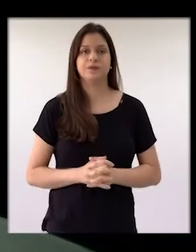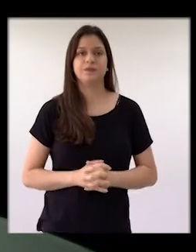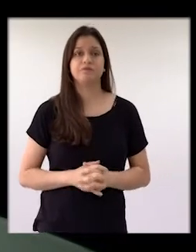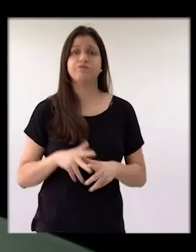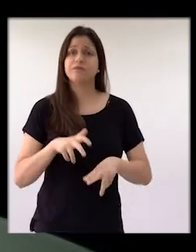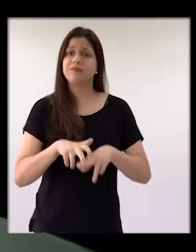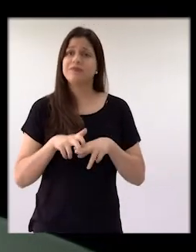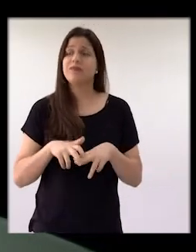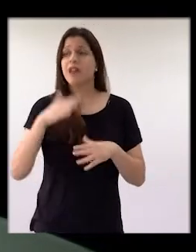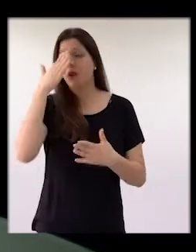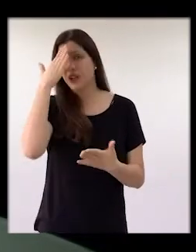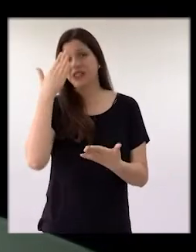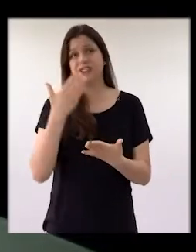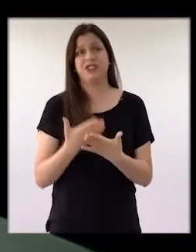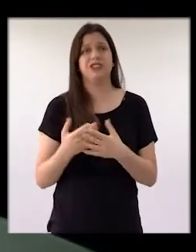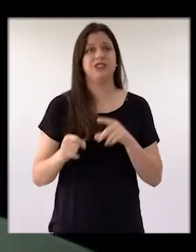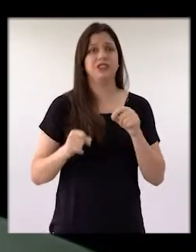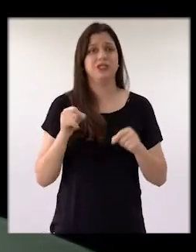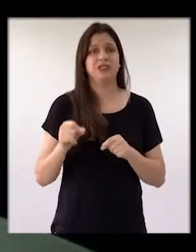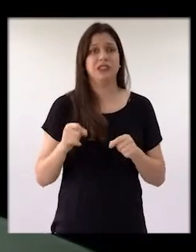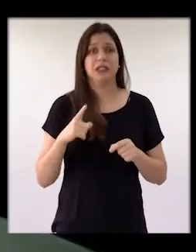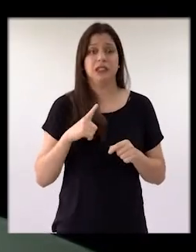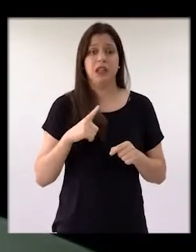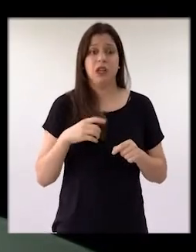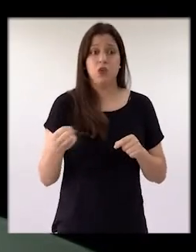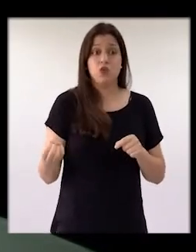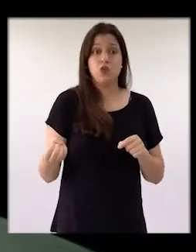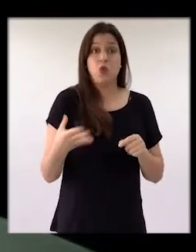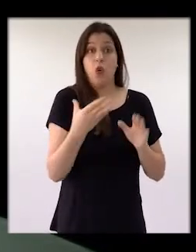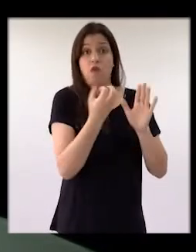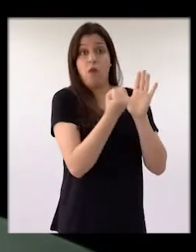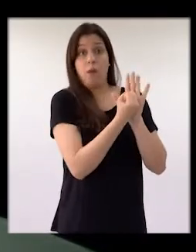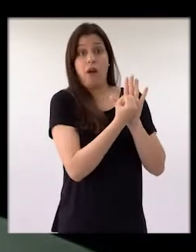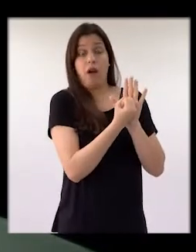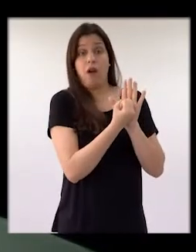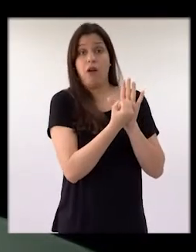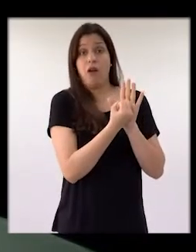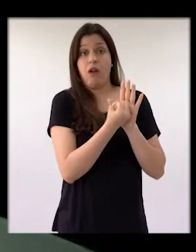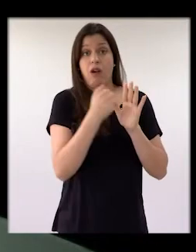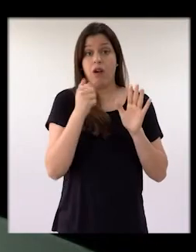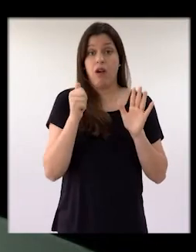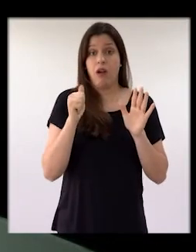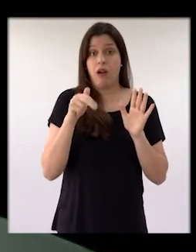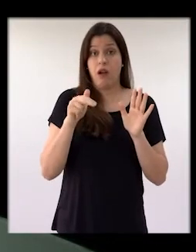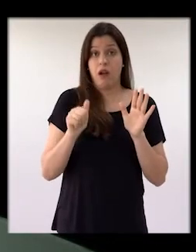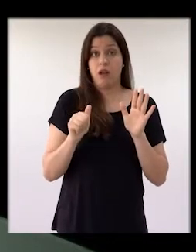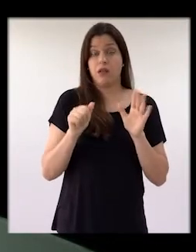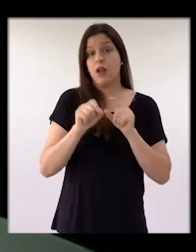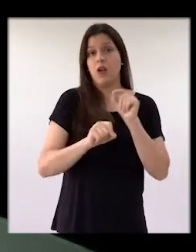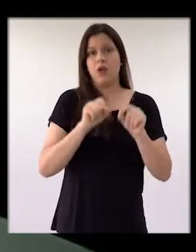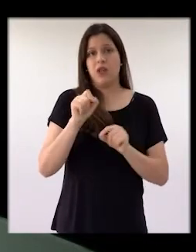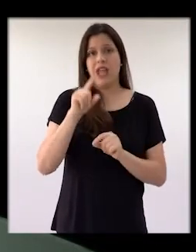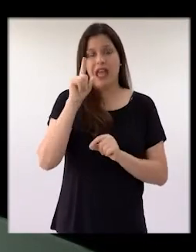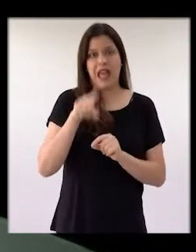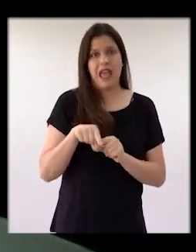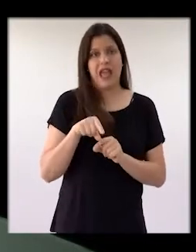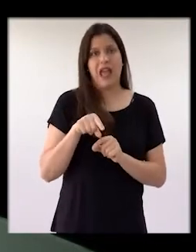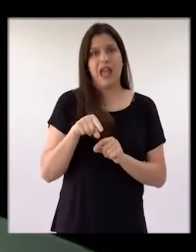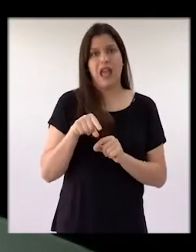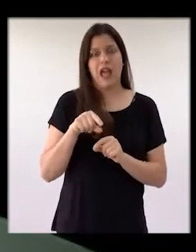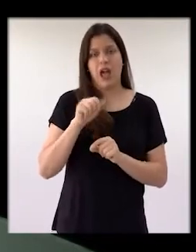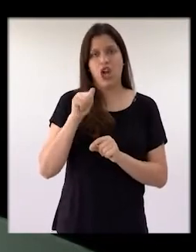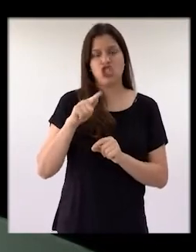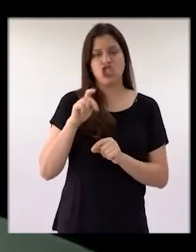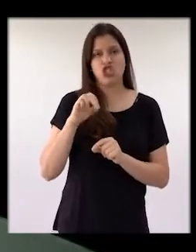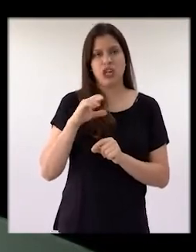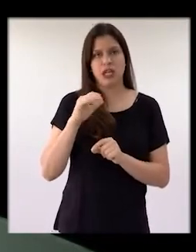da concessão, né, da situação. Então, eu acredito que com esse novo marco, né, a ANA que vai entrar, né, que era antes a